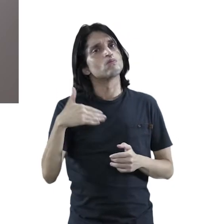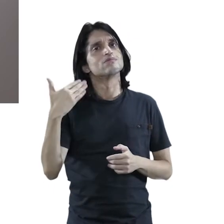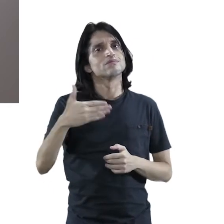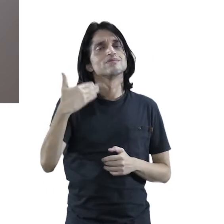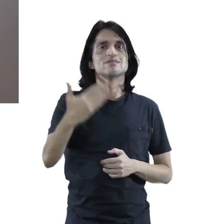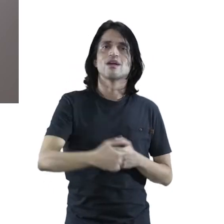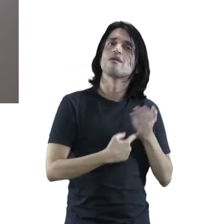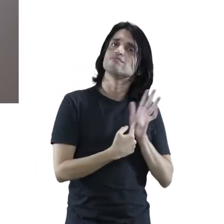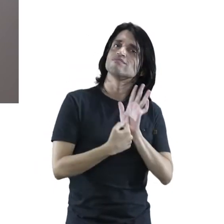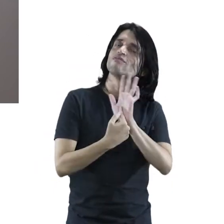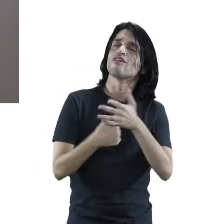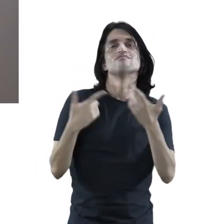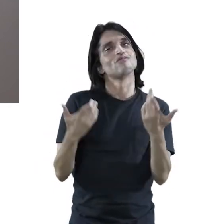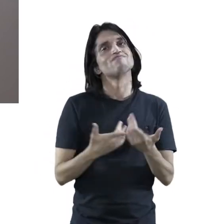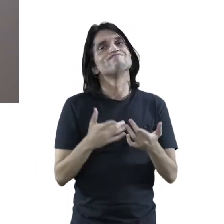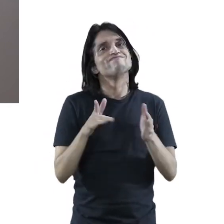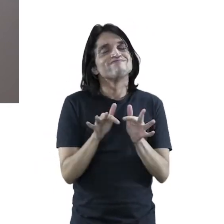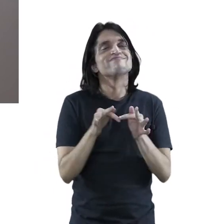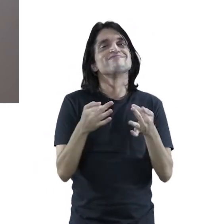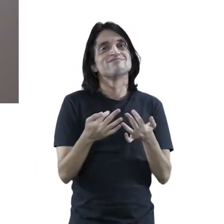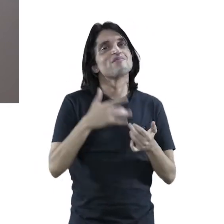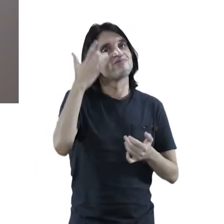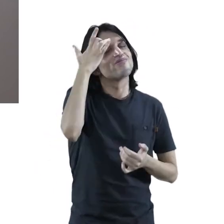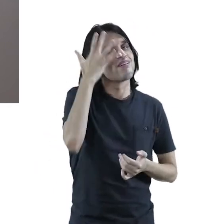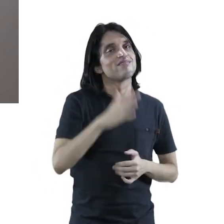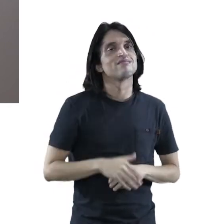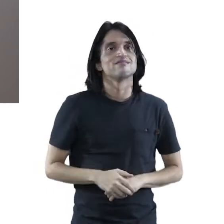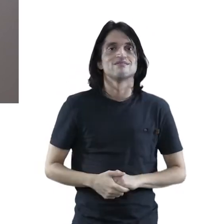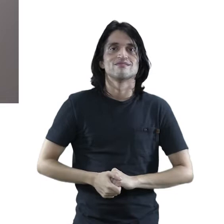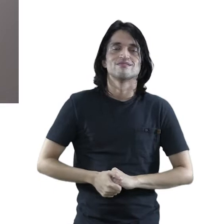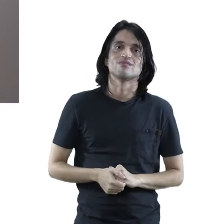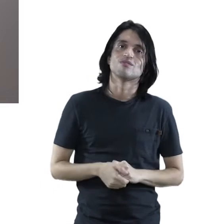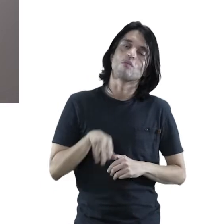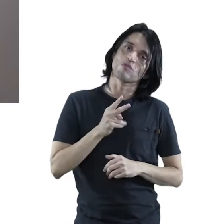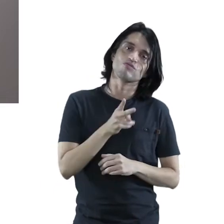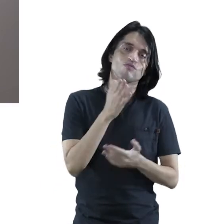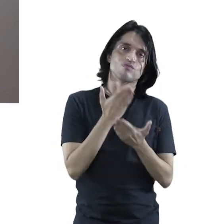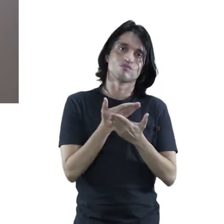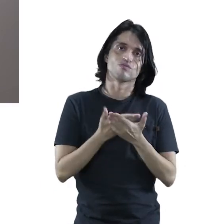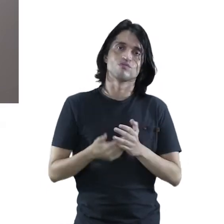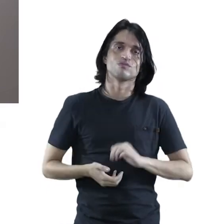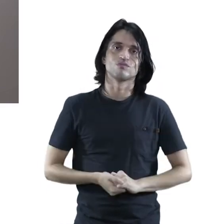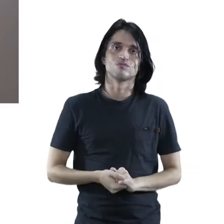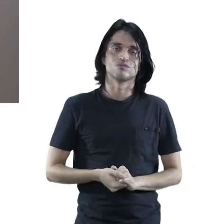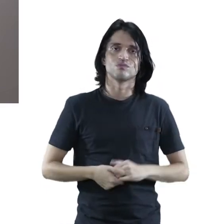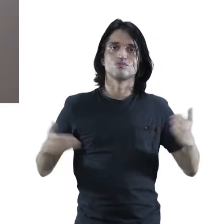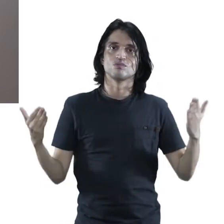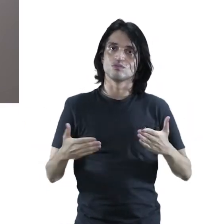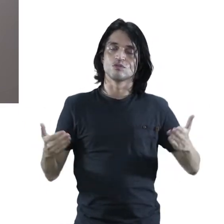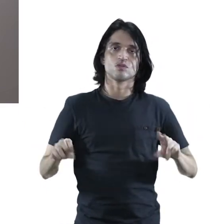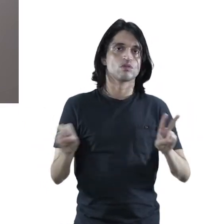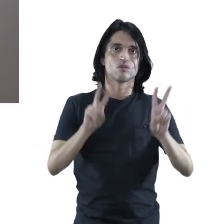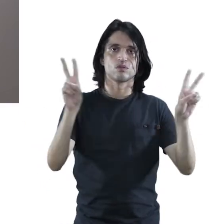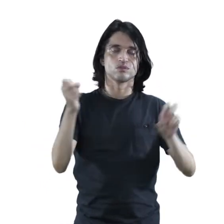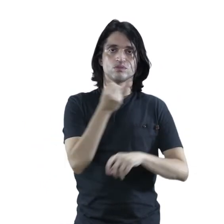Certamente, com o tempo, as representações ficaram bem mais fáceis. Vamos continuar com o nosso